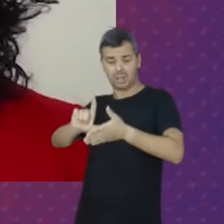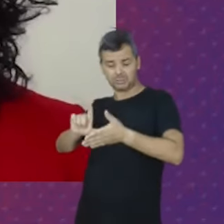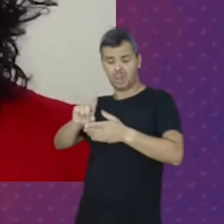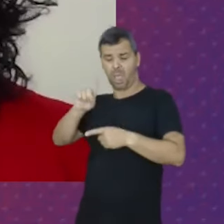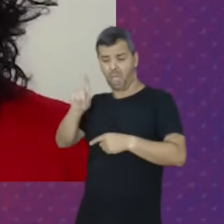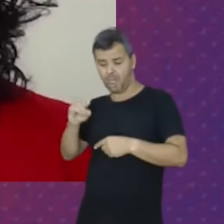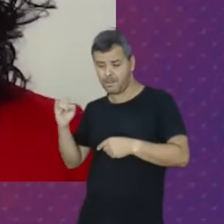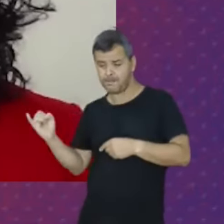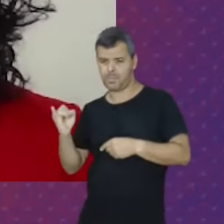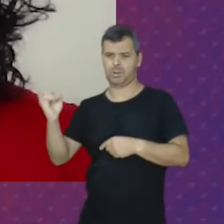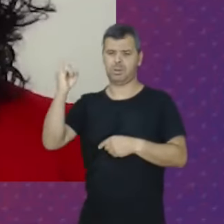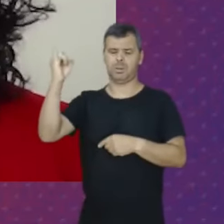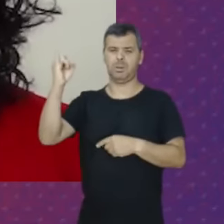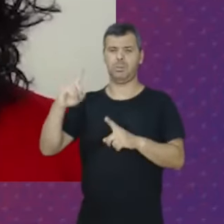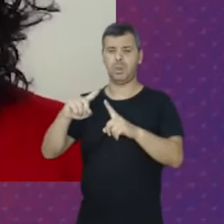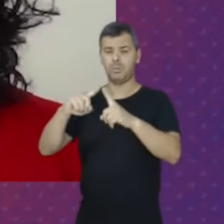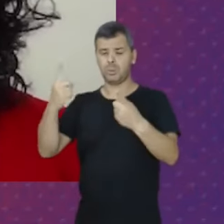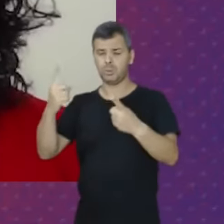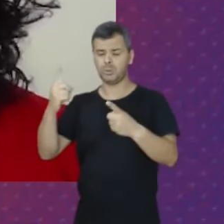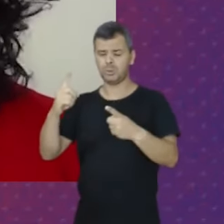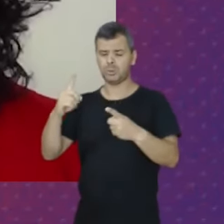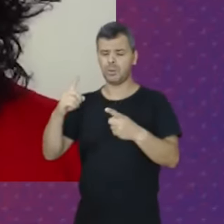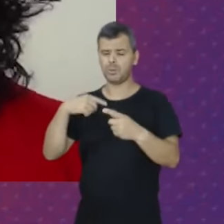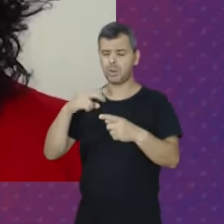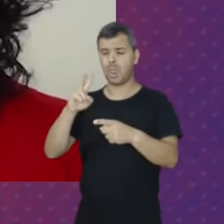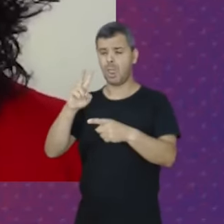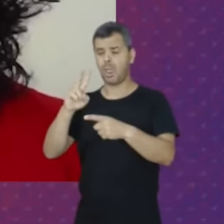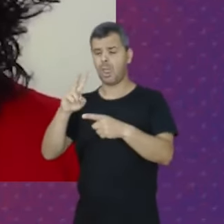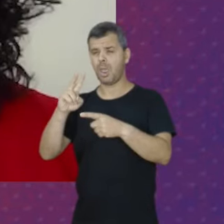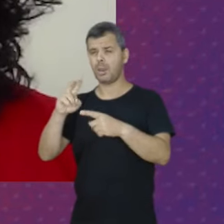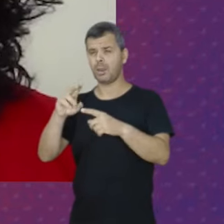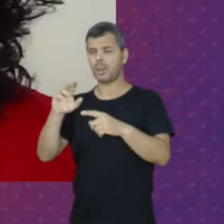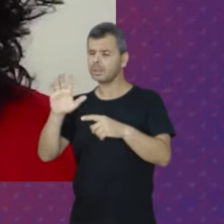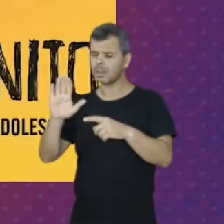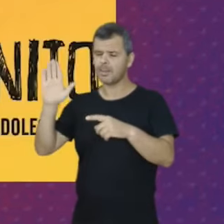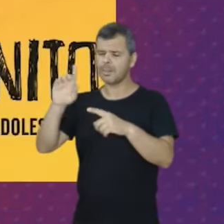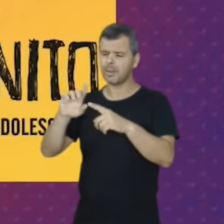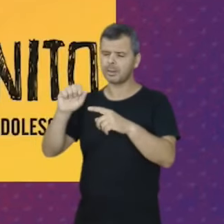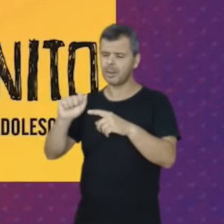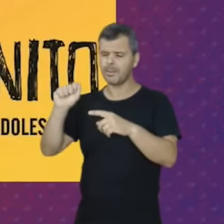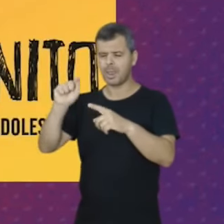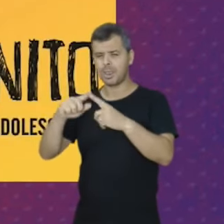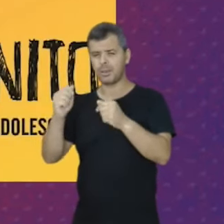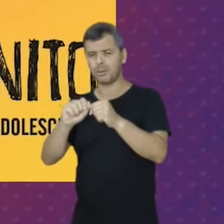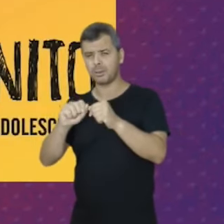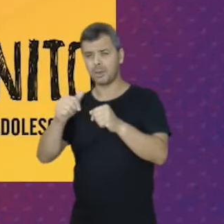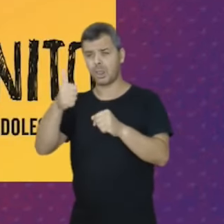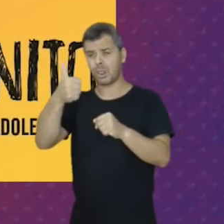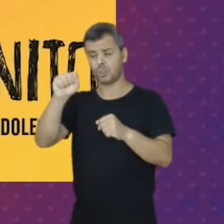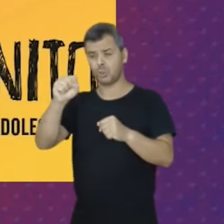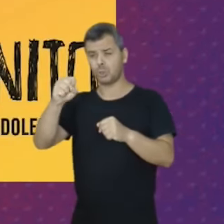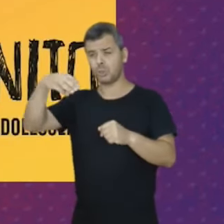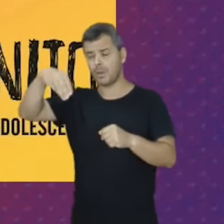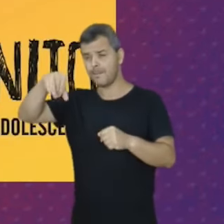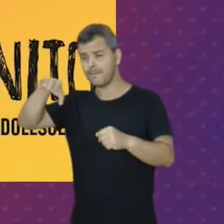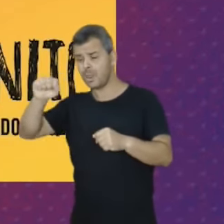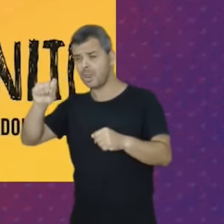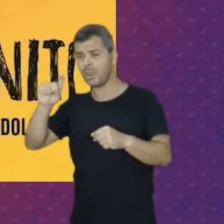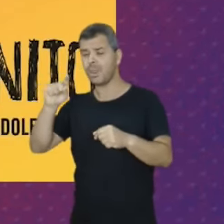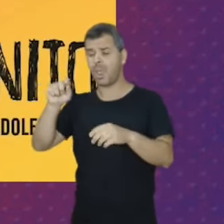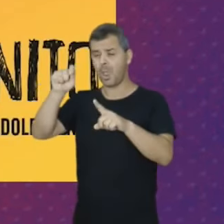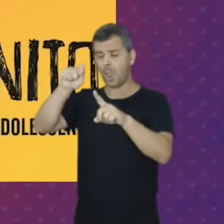essencial. Por isso as campanhas preventivas que a gente tem, por exemplo, no 18 de maio. 18 de maio